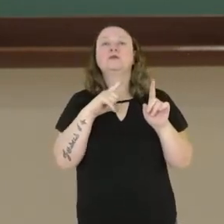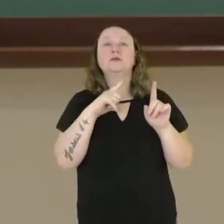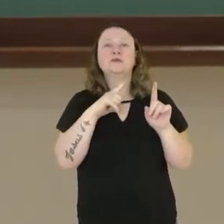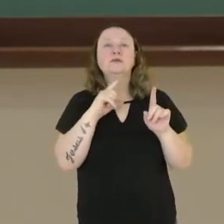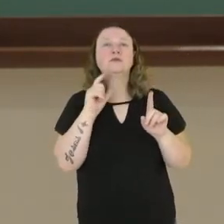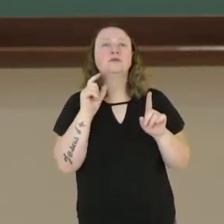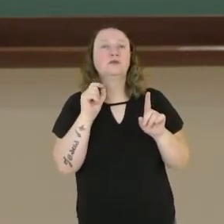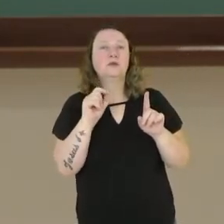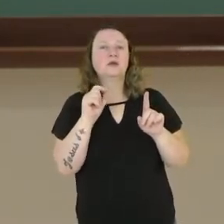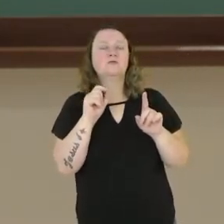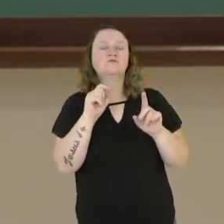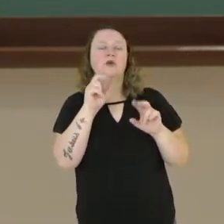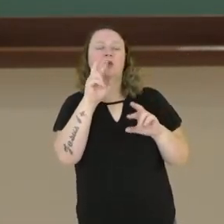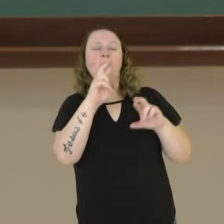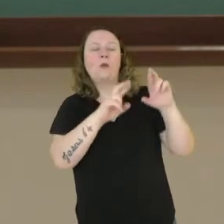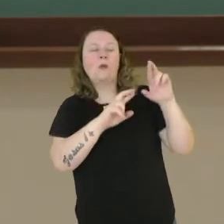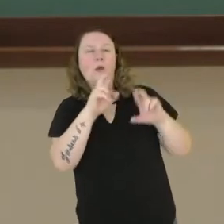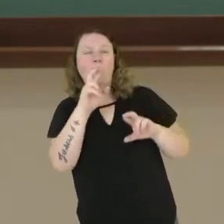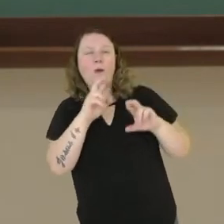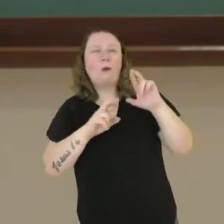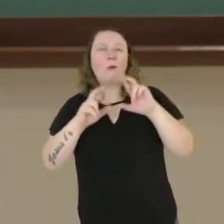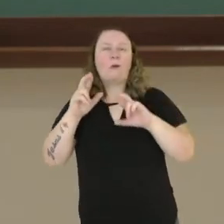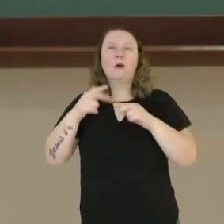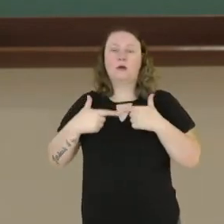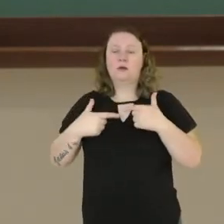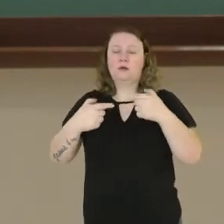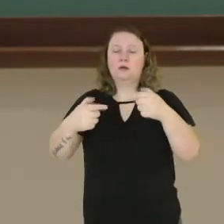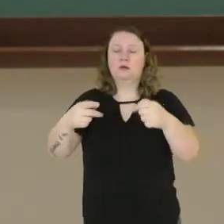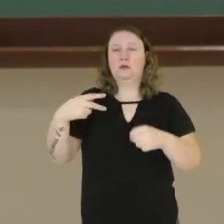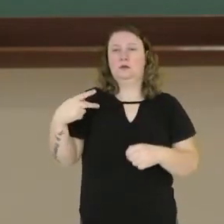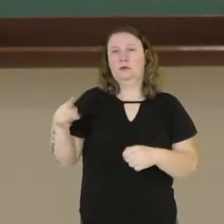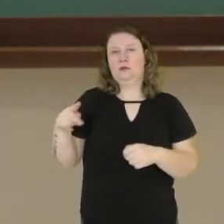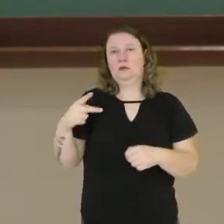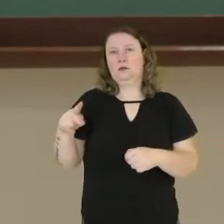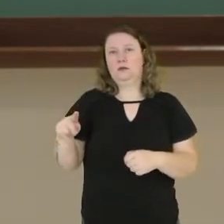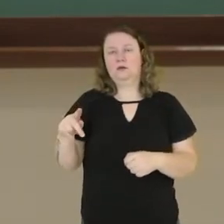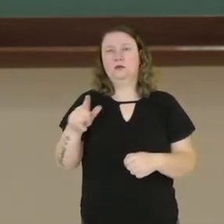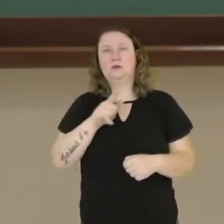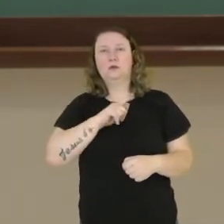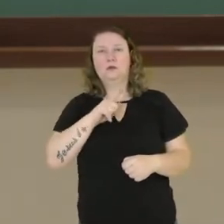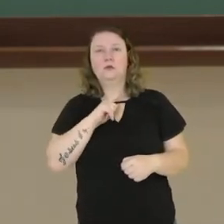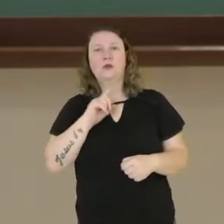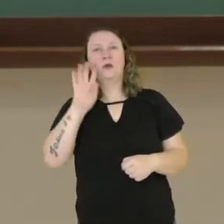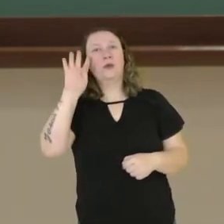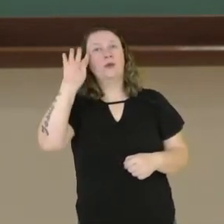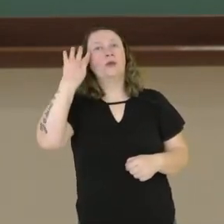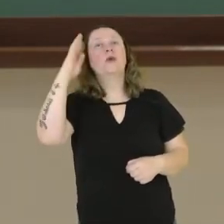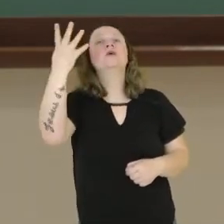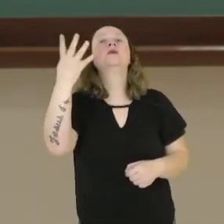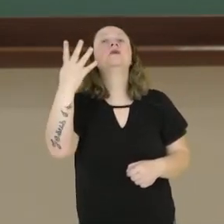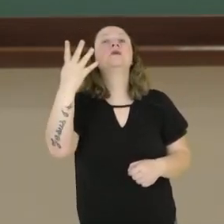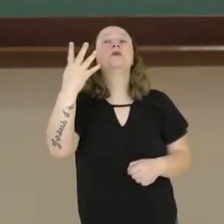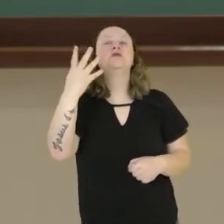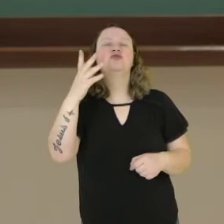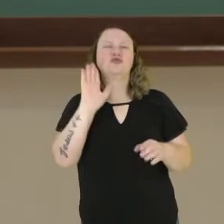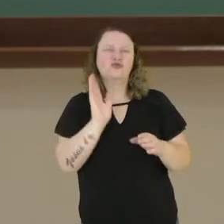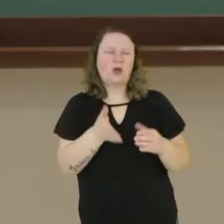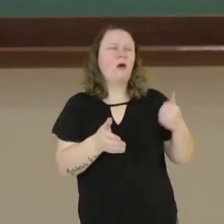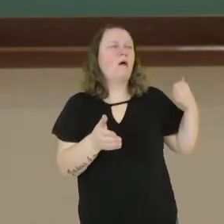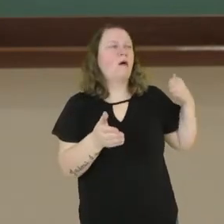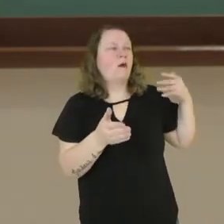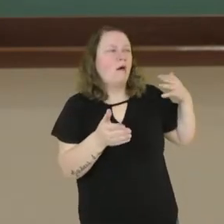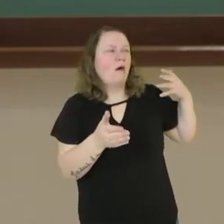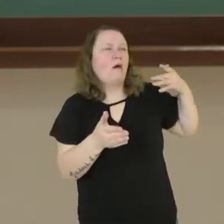dessa análise da Guerra do Paraguai, nós vamos ver que elas, na verdade, são consequência de conflitos que já vinham, às